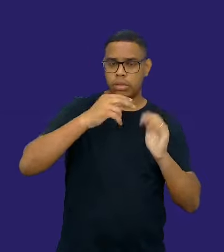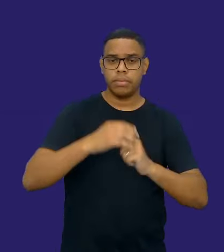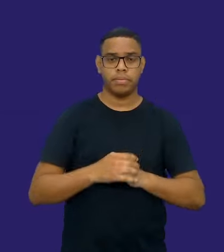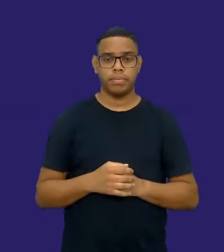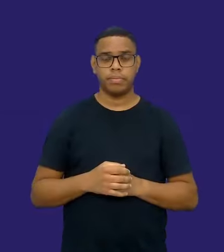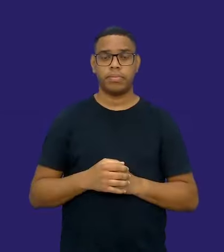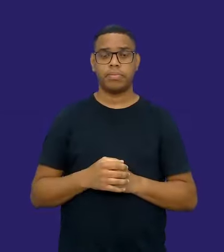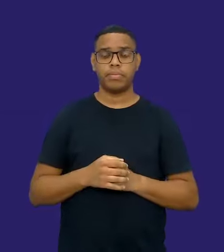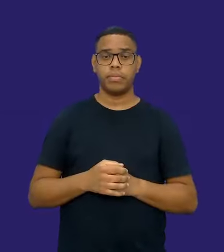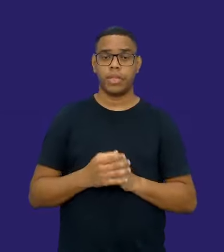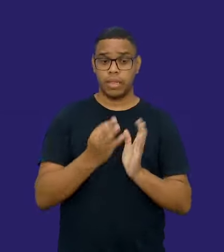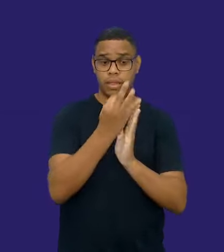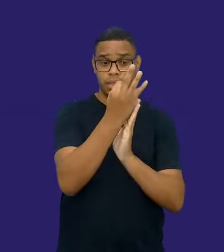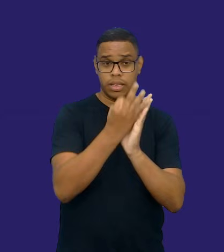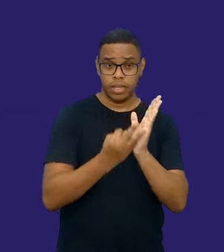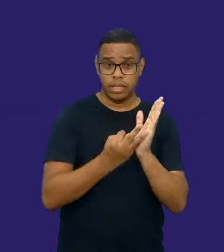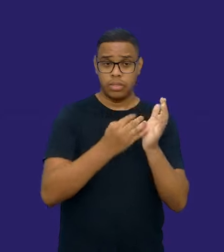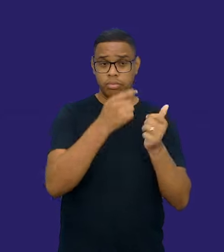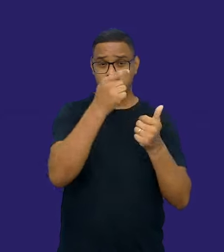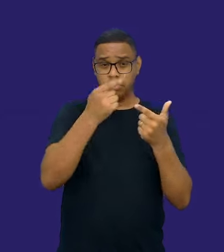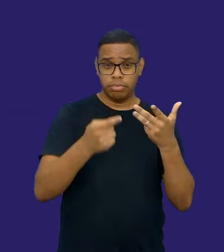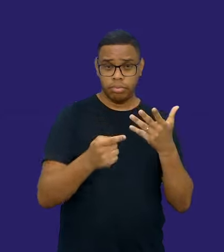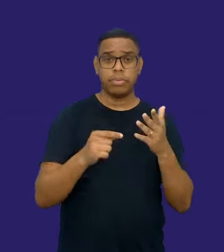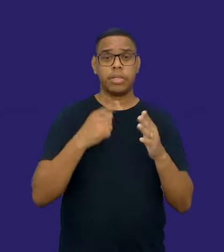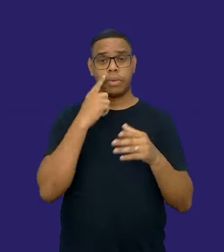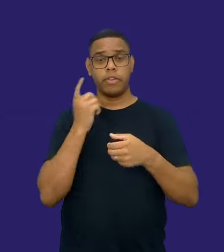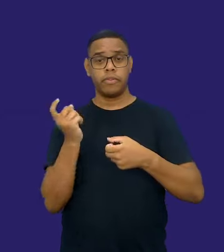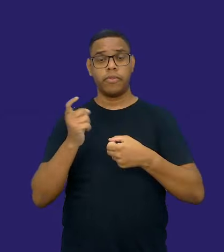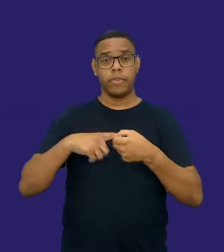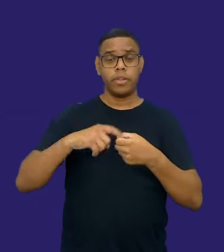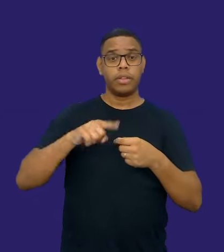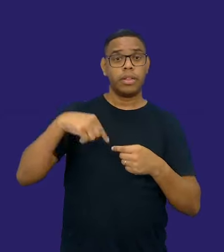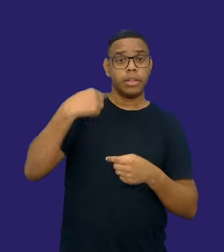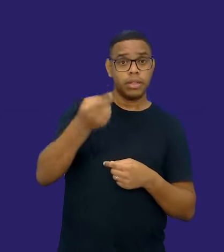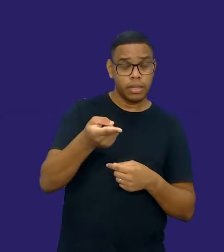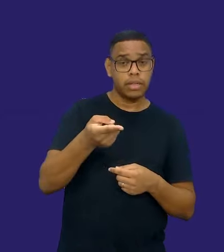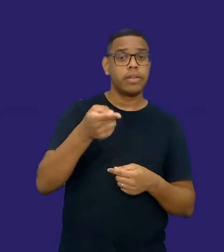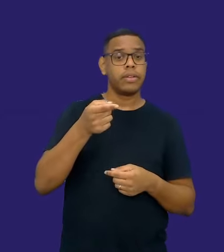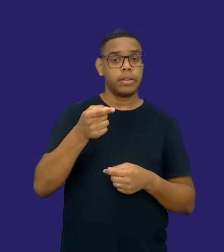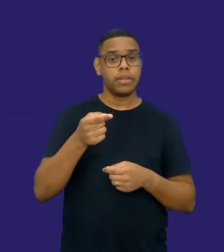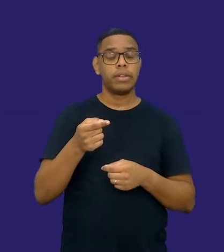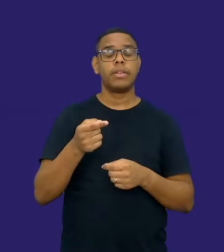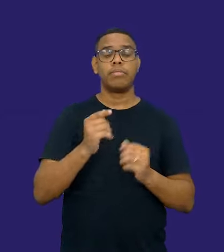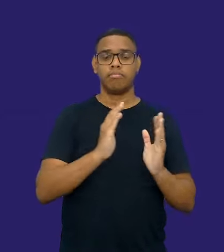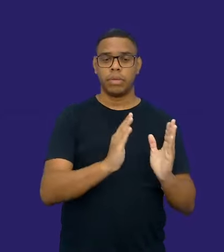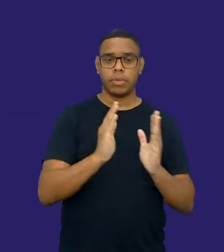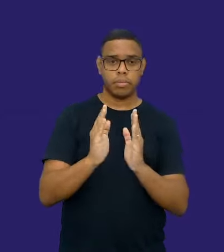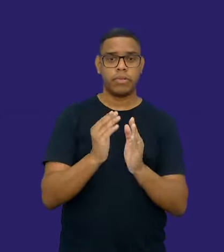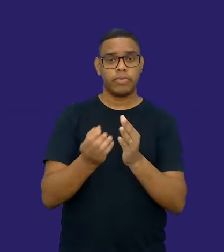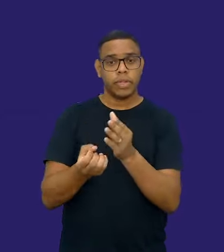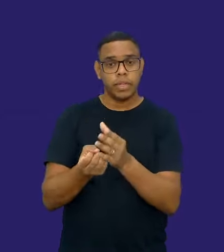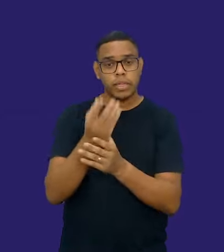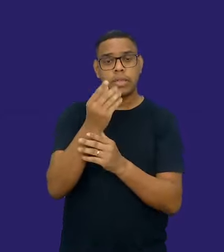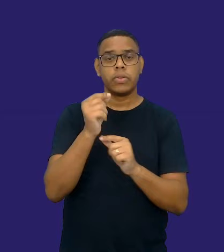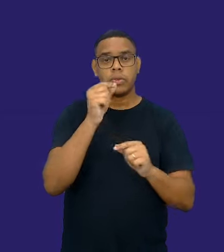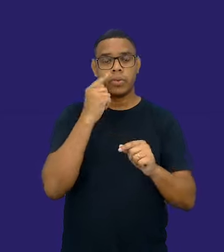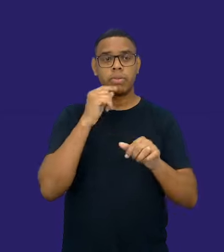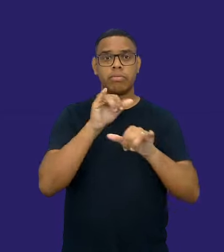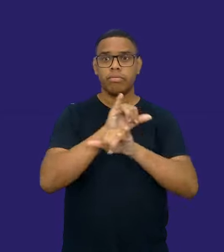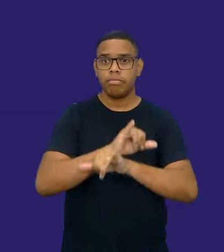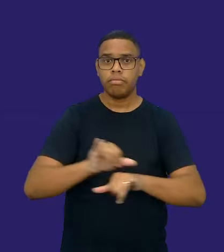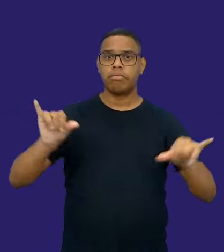em que criarão uma campanha. Então, essa é uma daquela sequência que